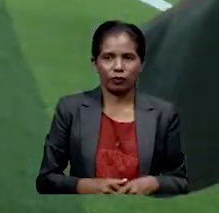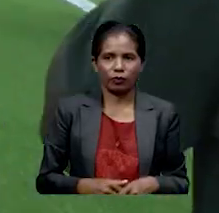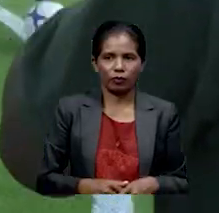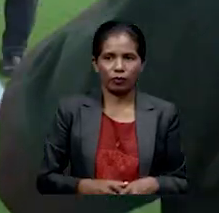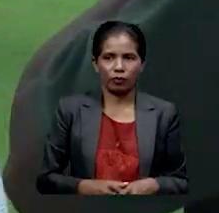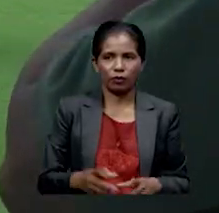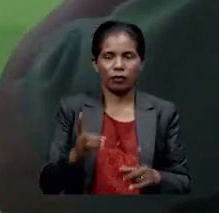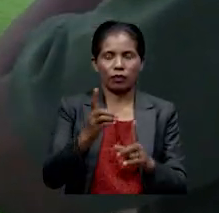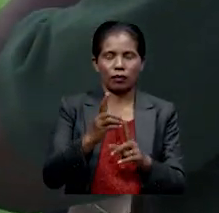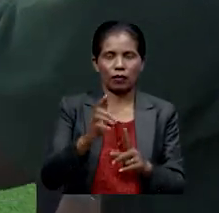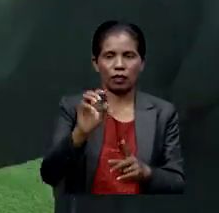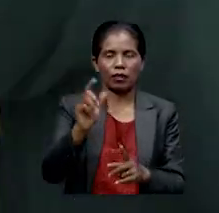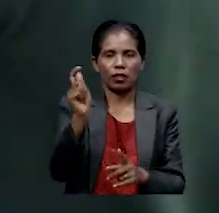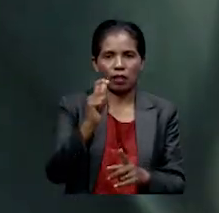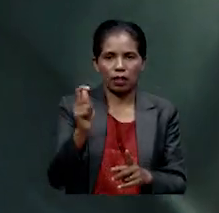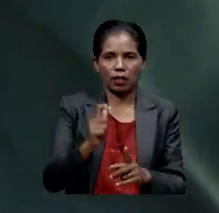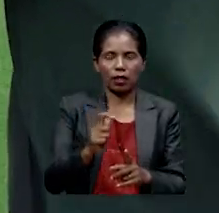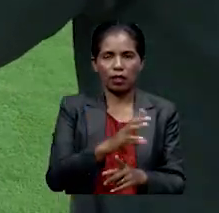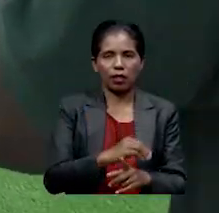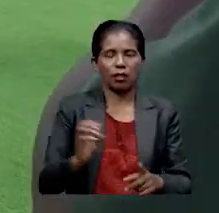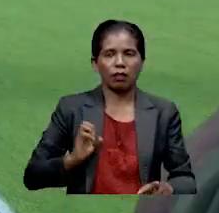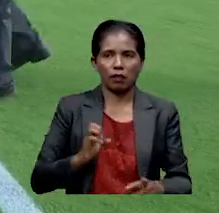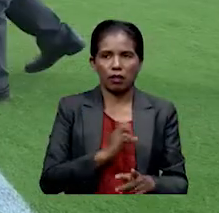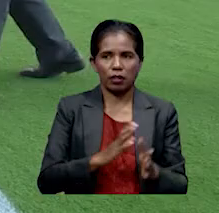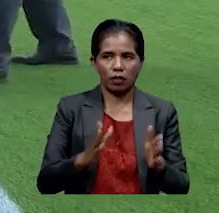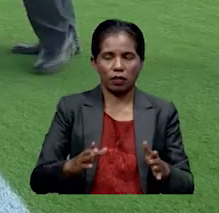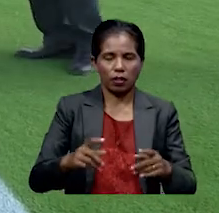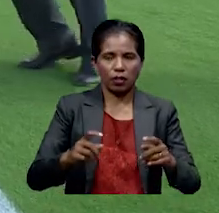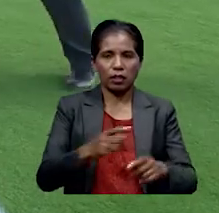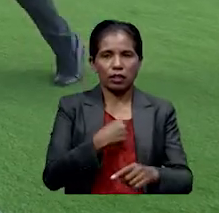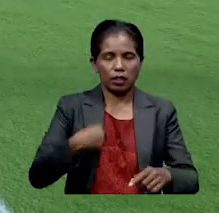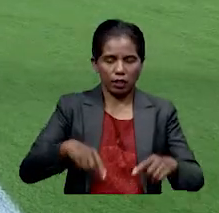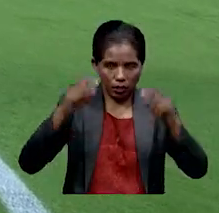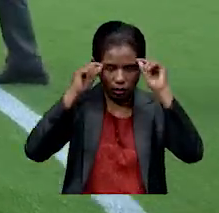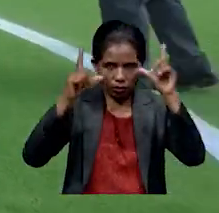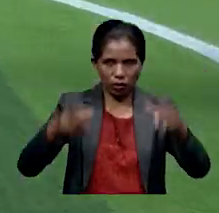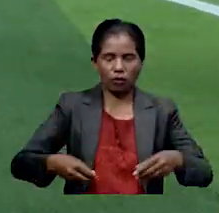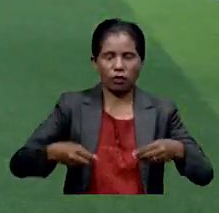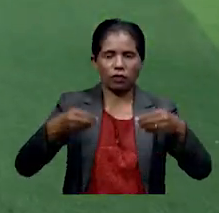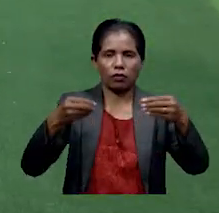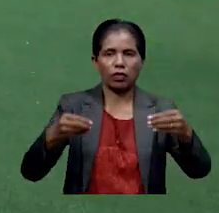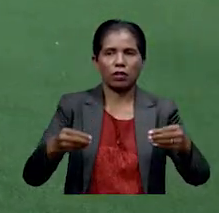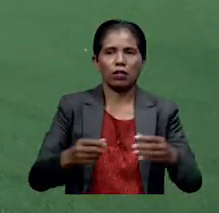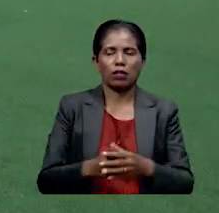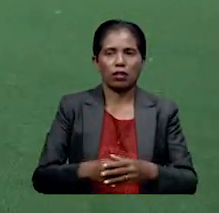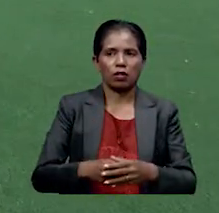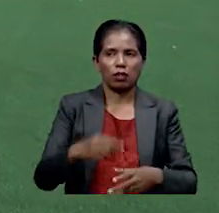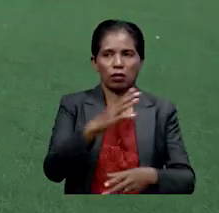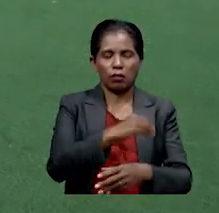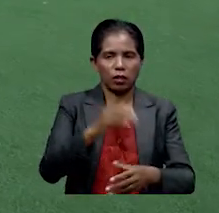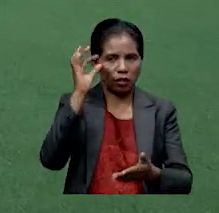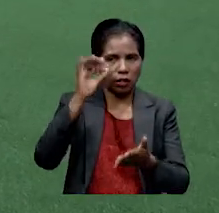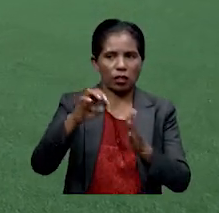E agora, terça-feira, semana, né? Embaixador Xina e Timor-Leste oficialmente entrega campo futebol lecidere ba secretário de Estado